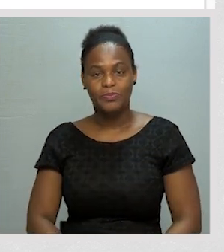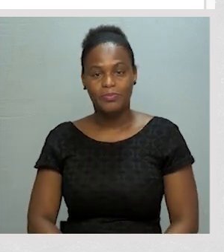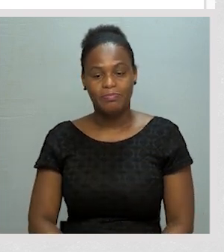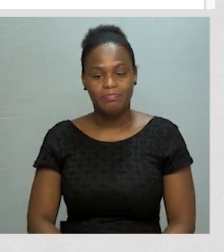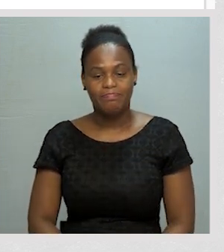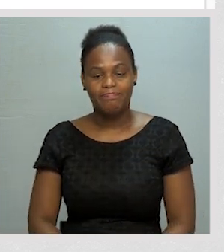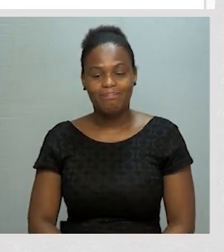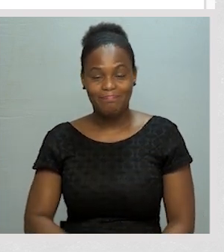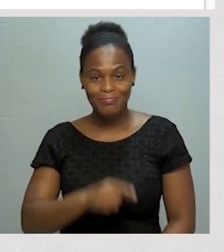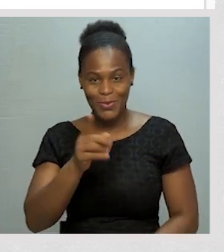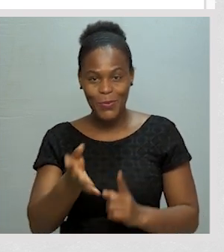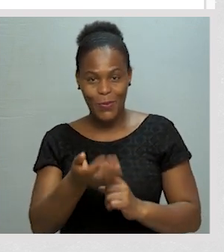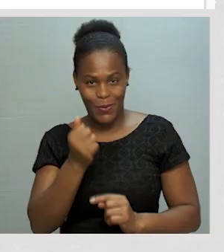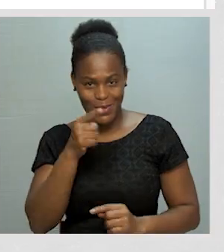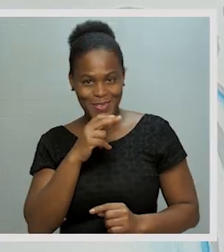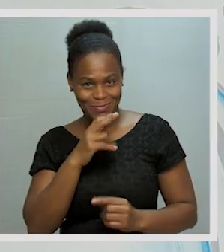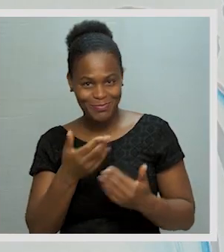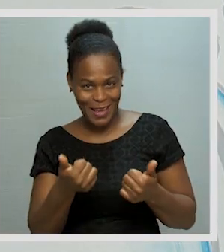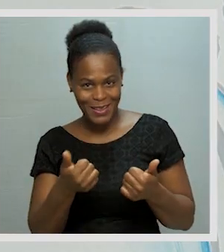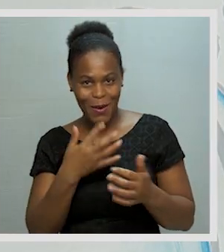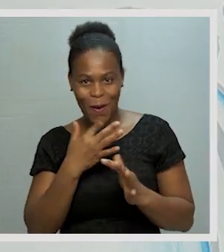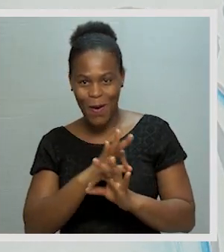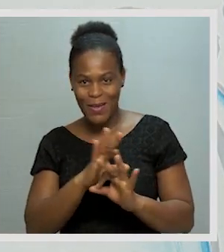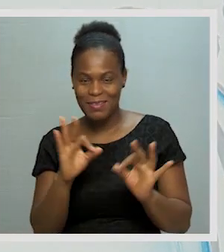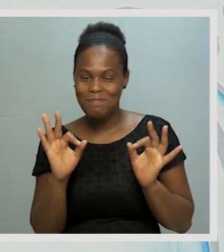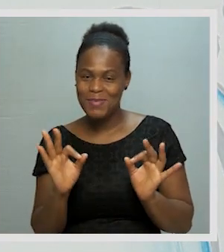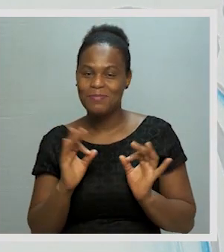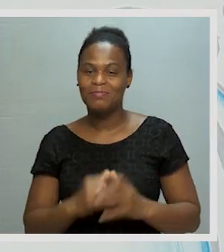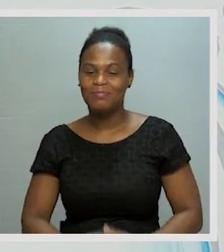mesma coisa. Esse 1